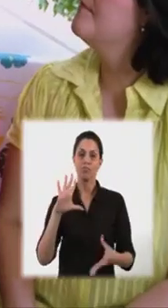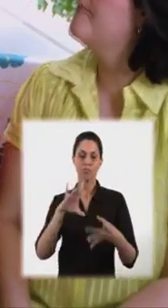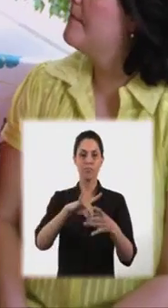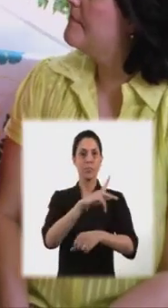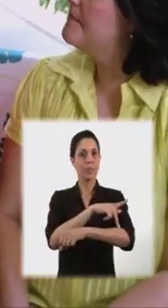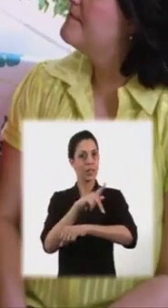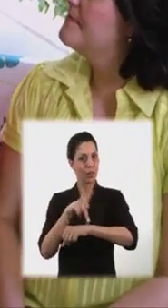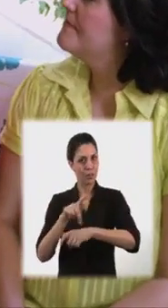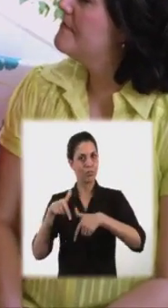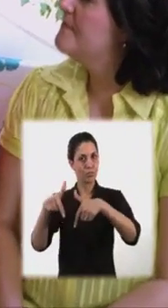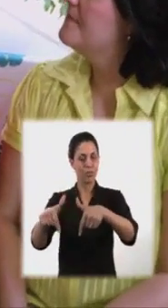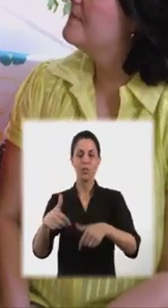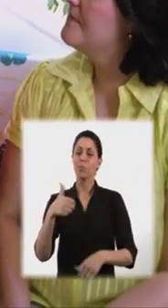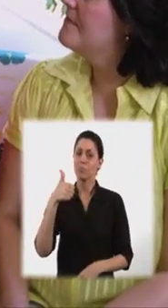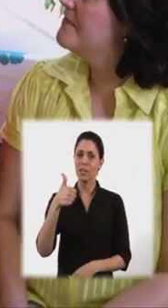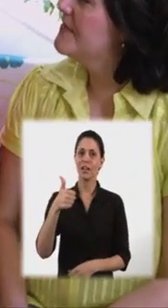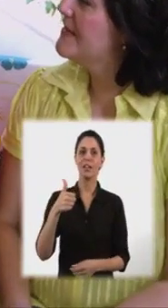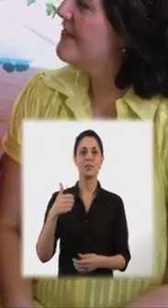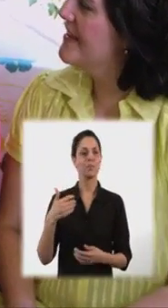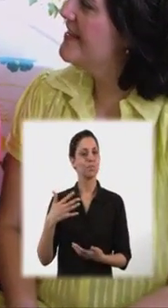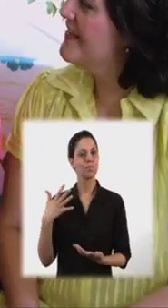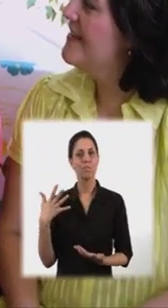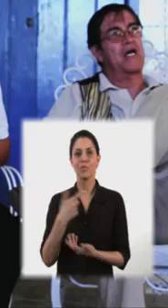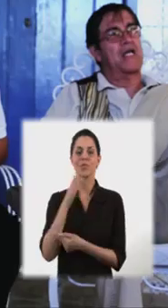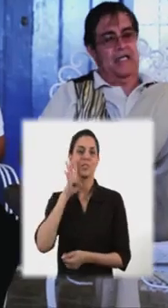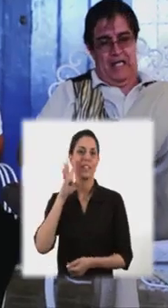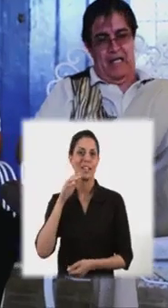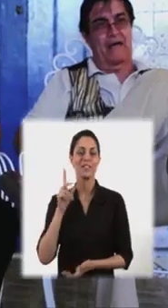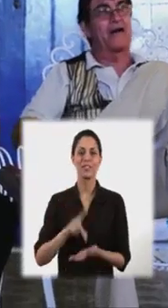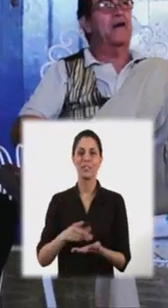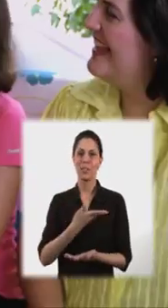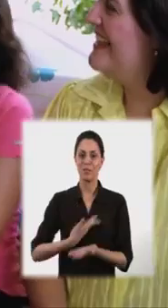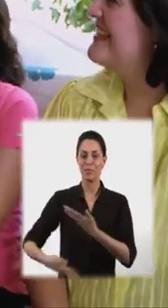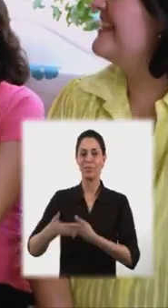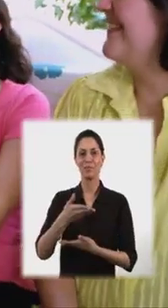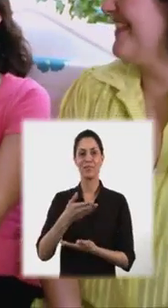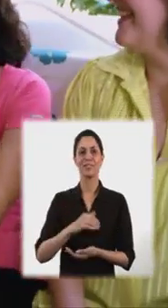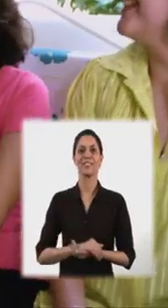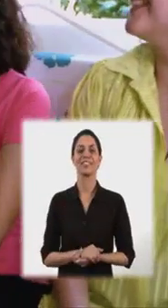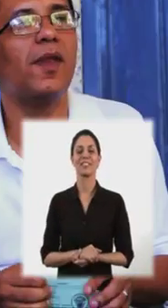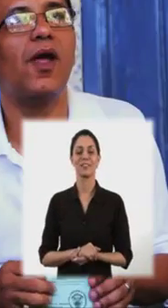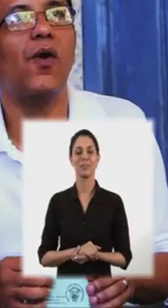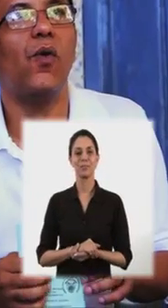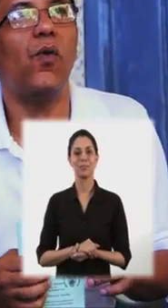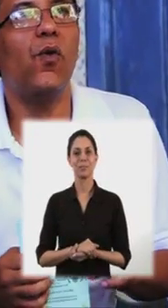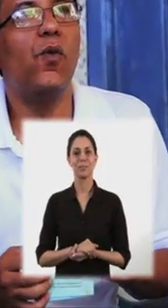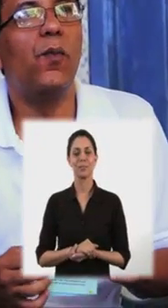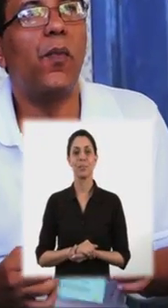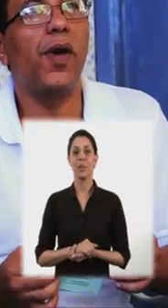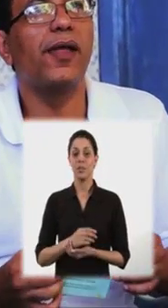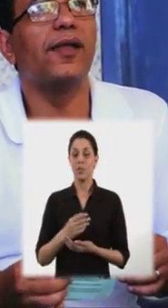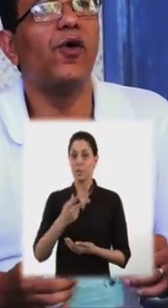pedagógica, né? Então, muito bacana, assim, muito legal estar com meus ídolos aqui, assim, os poetas.